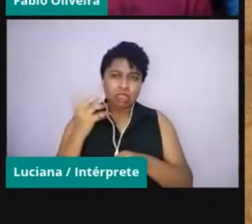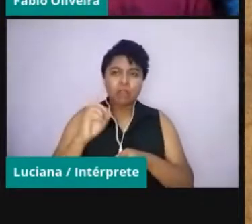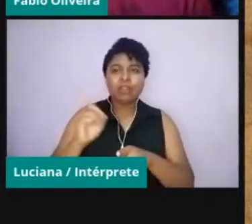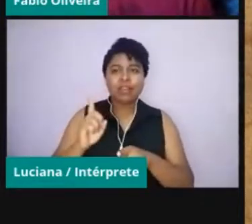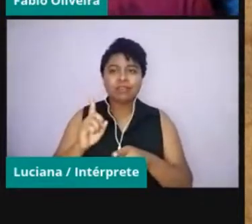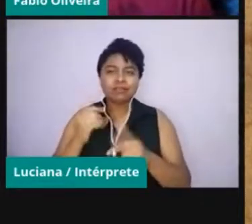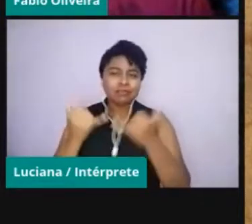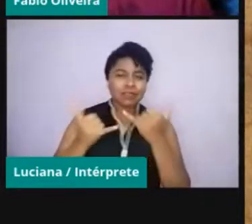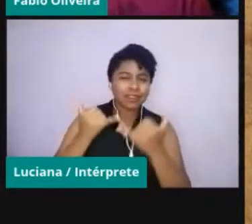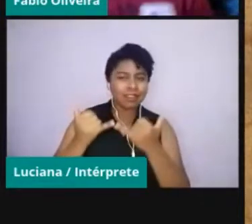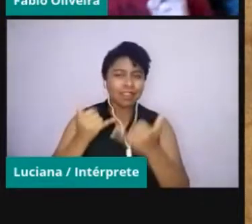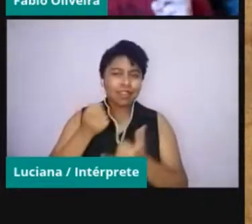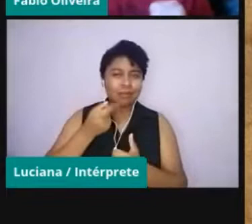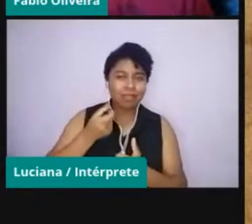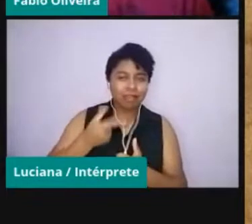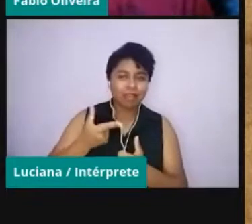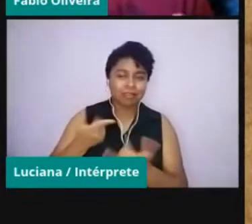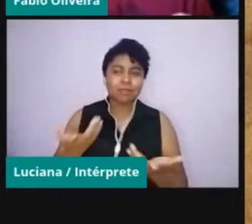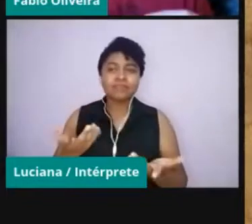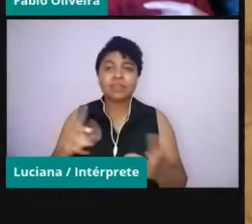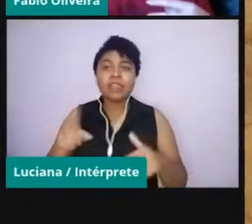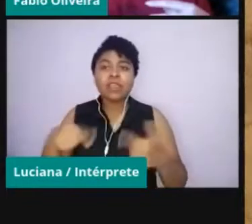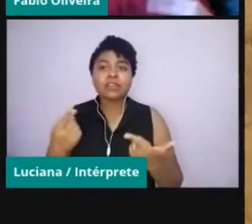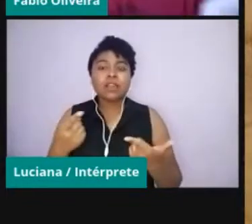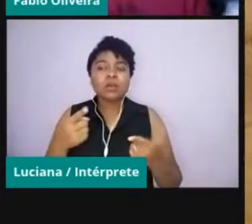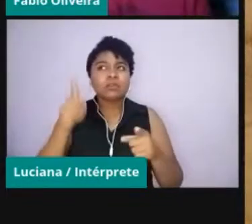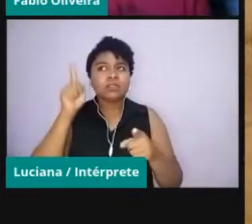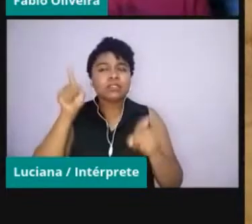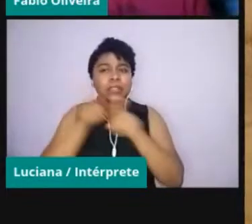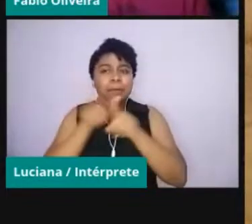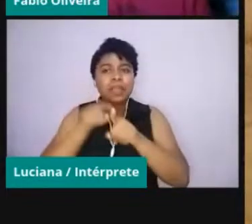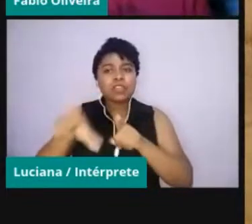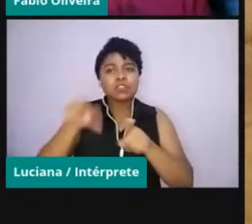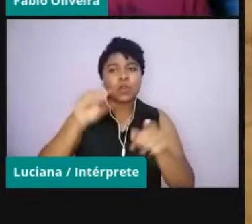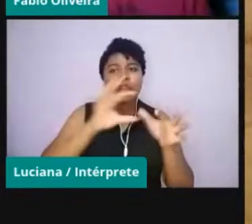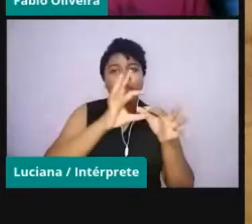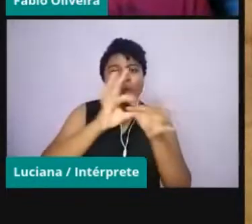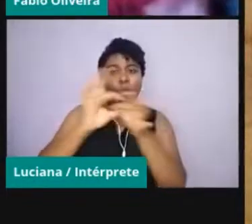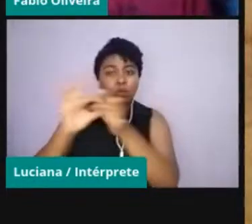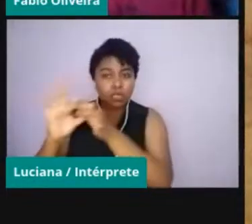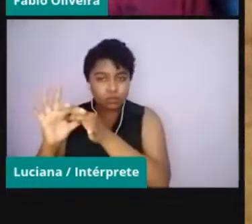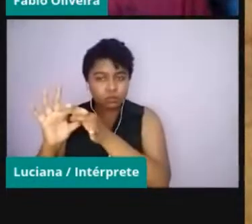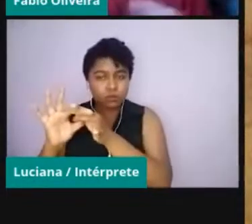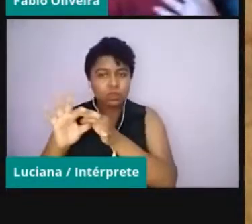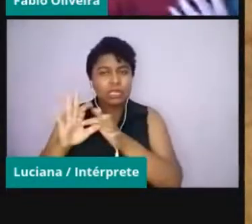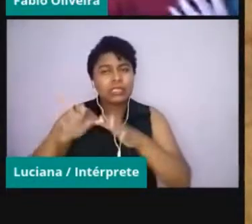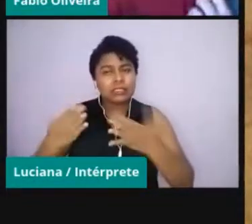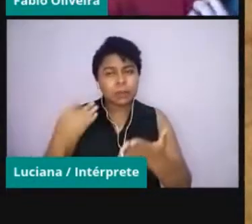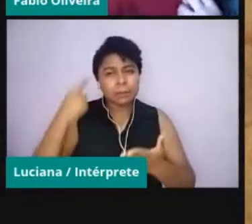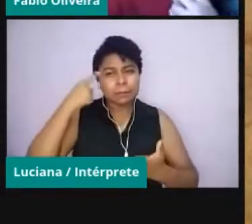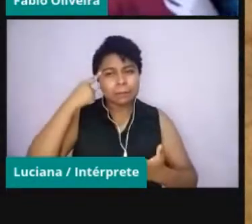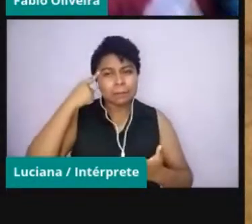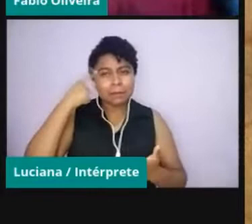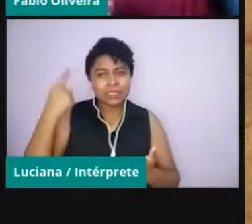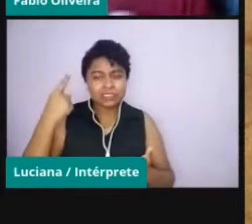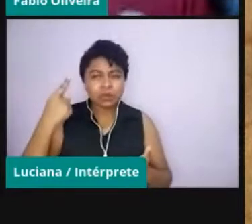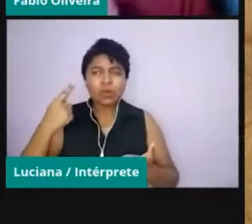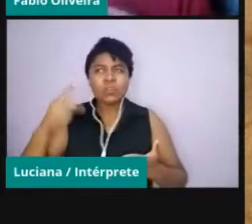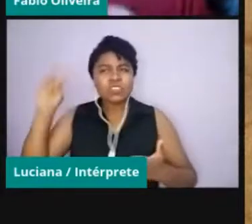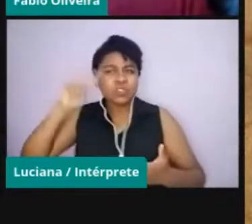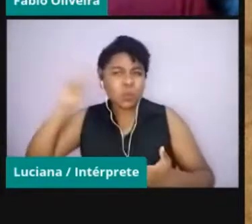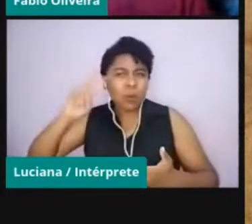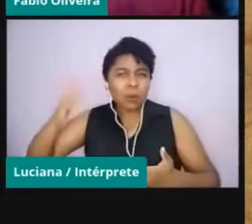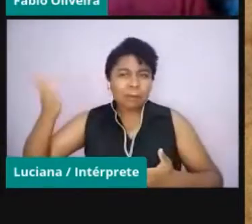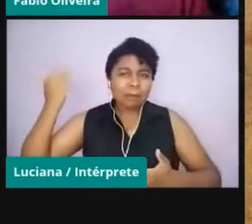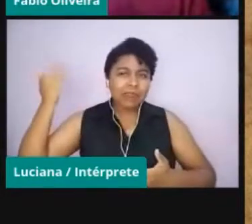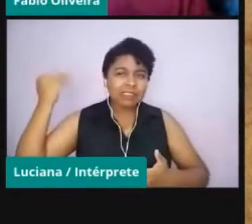contexto. Nós pensamos em utilizar um pouco, talvez, de algo mais medieval, mas a gente pensou, por que